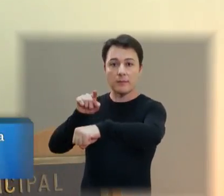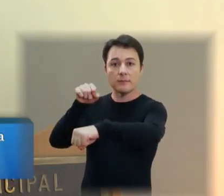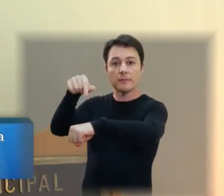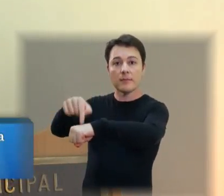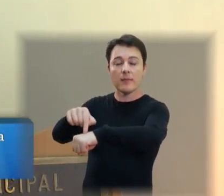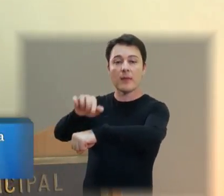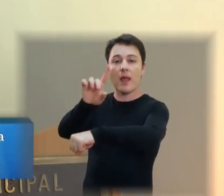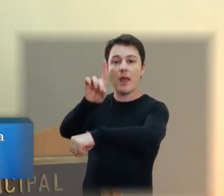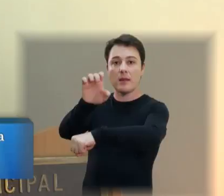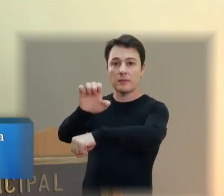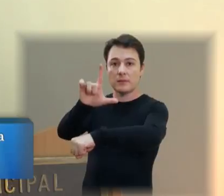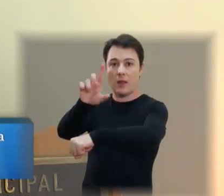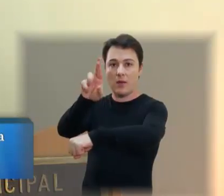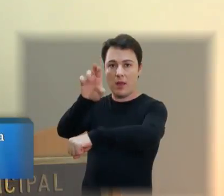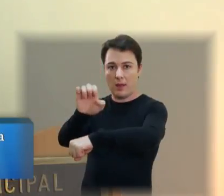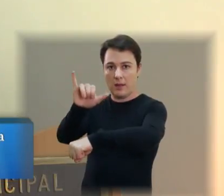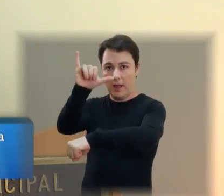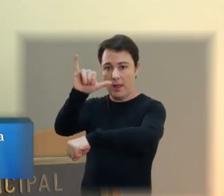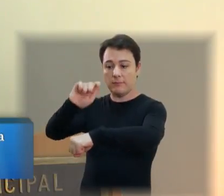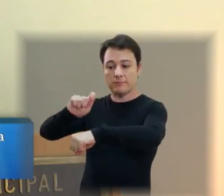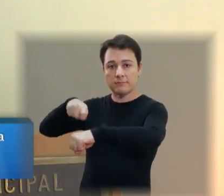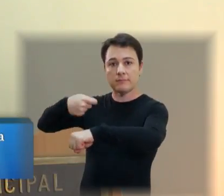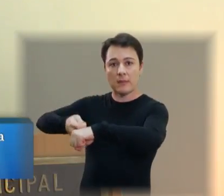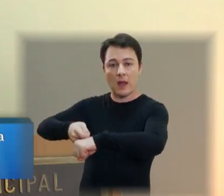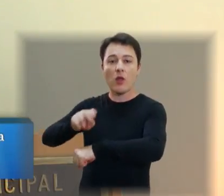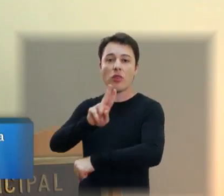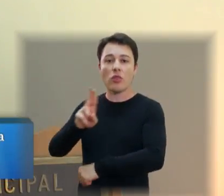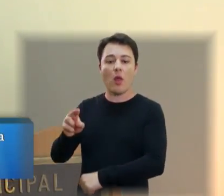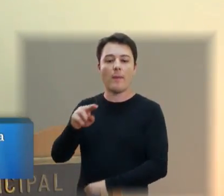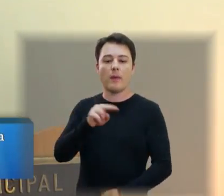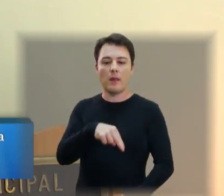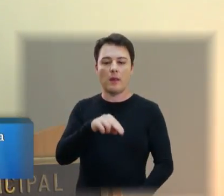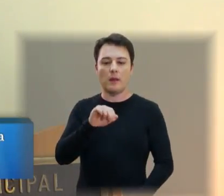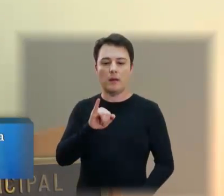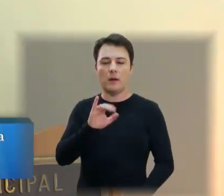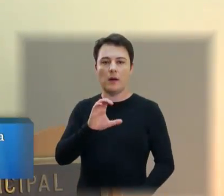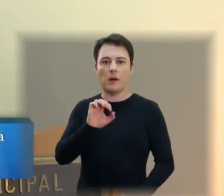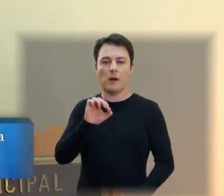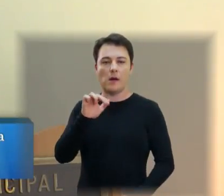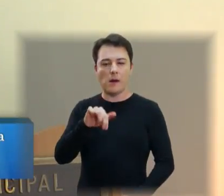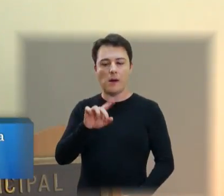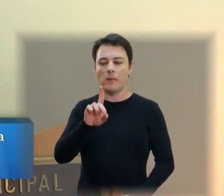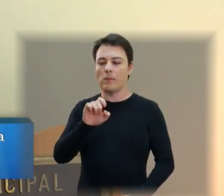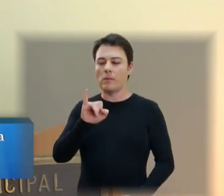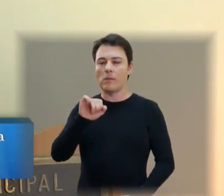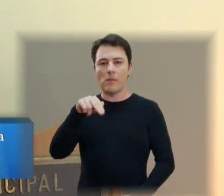tão merecida para essa pessoa que é muito querida,